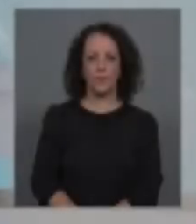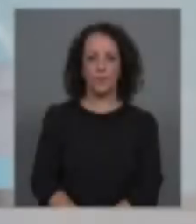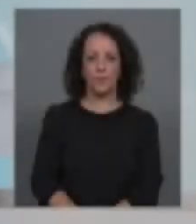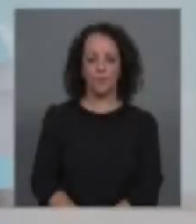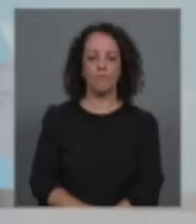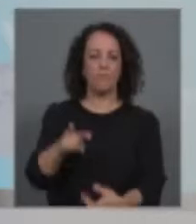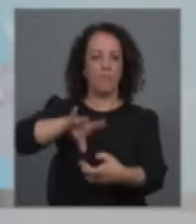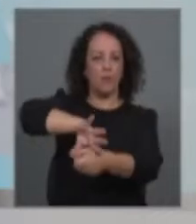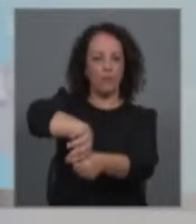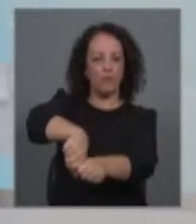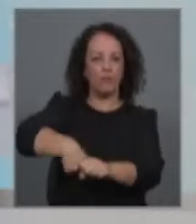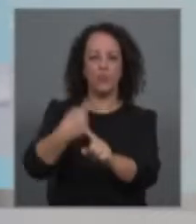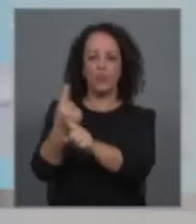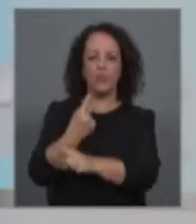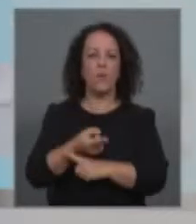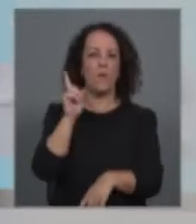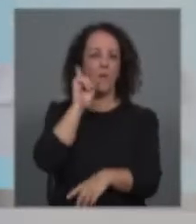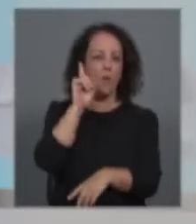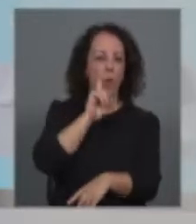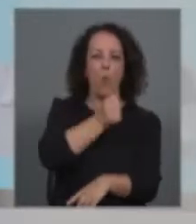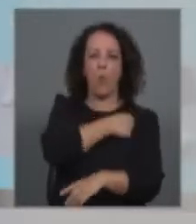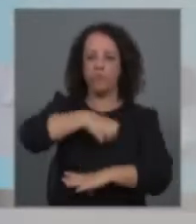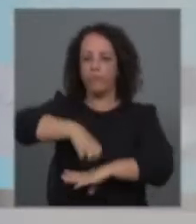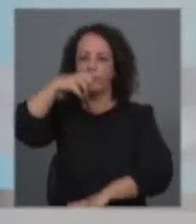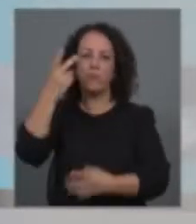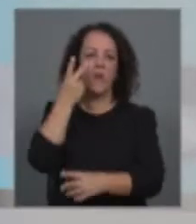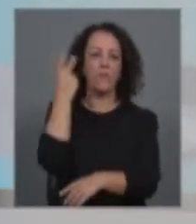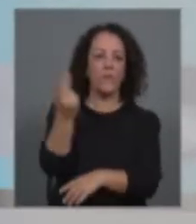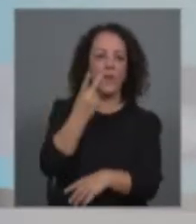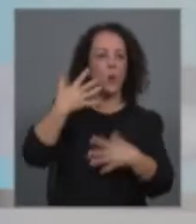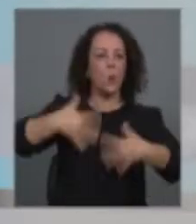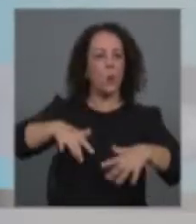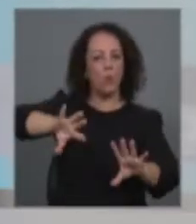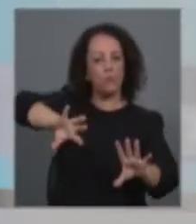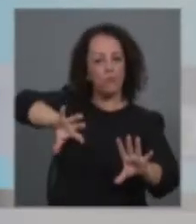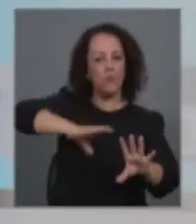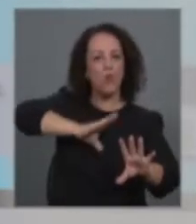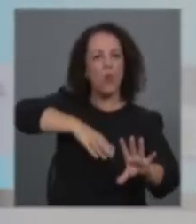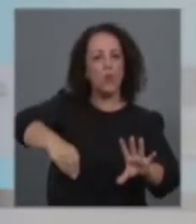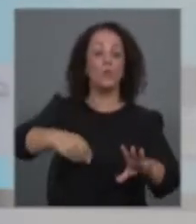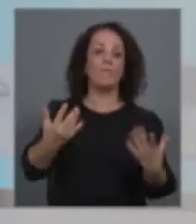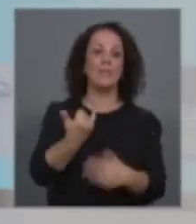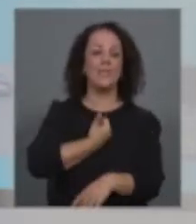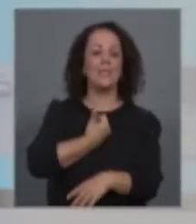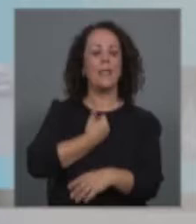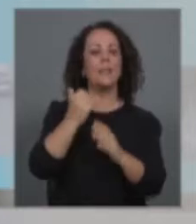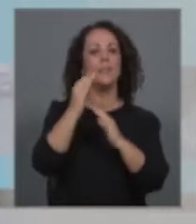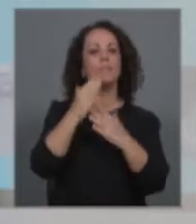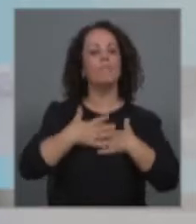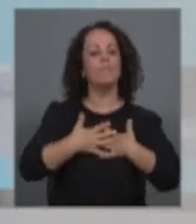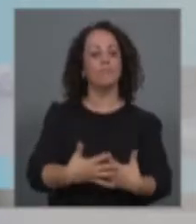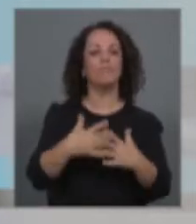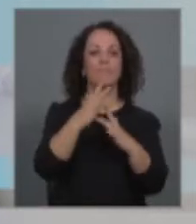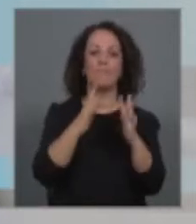A destruição de bens materiais e de vidas numa região do mundo onde diferentes identidades cristãs convivem com o Islão.